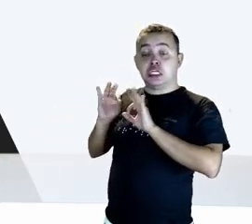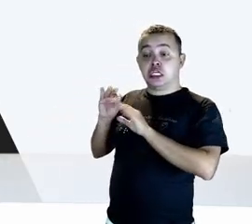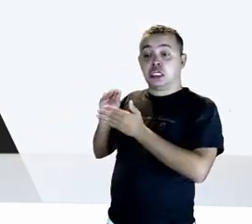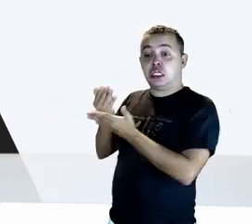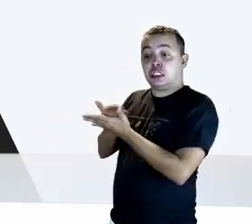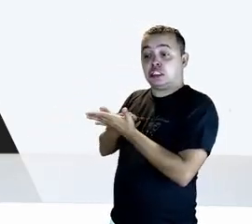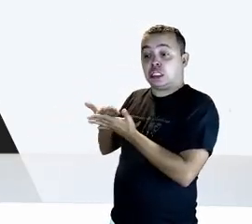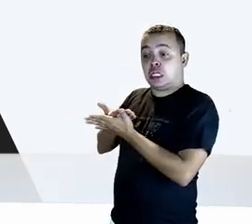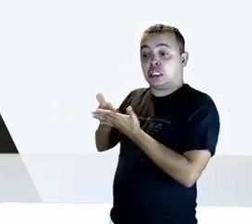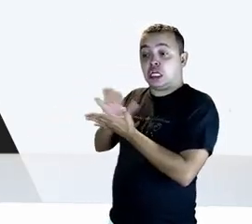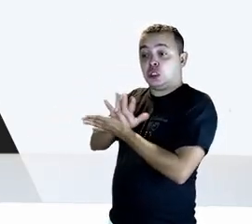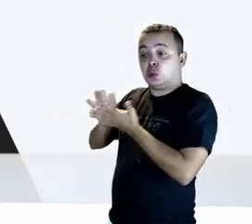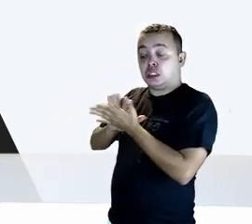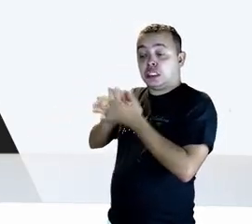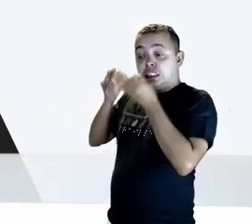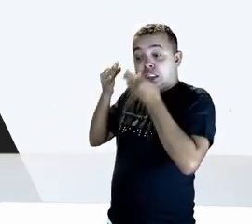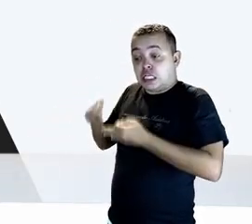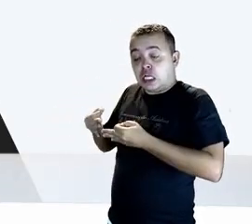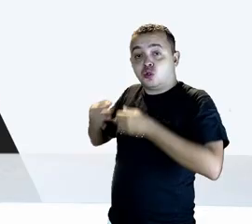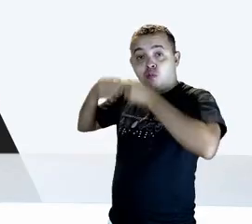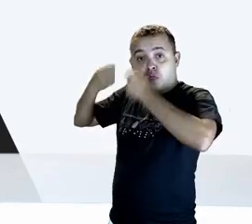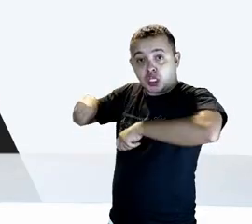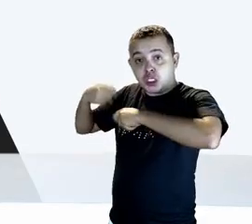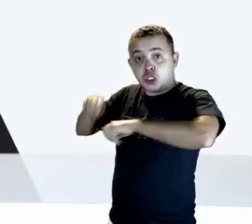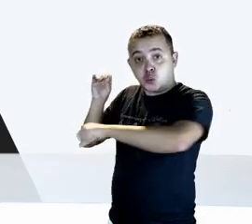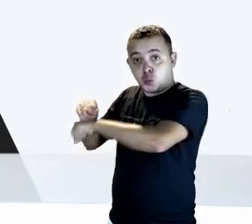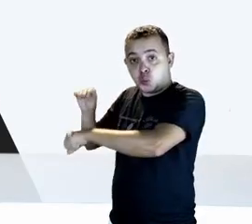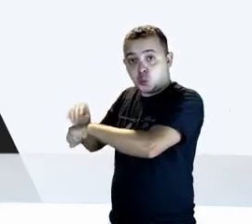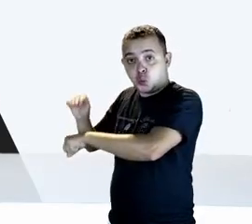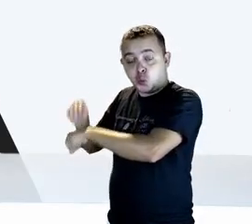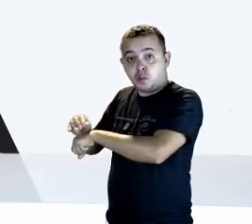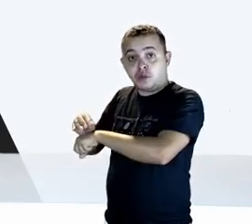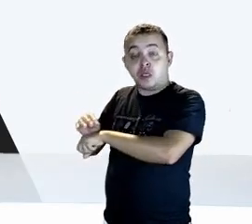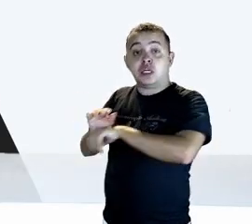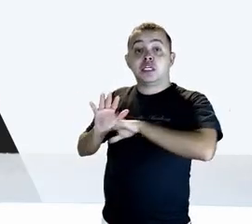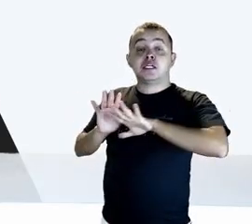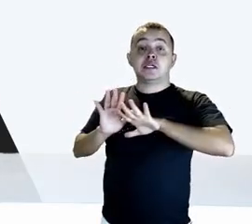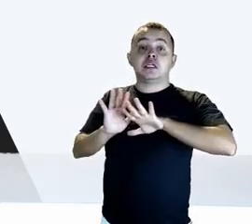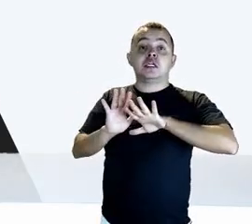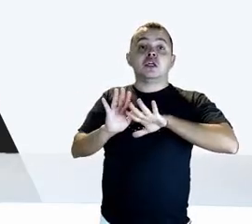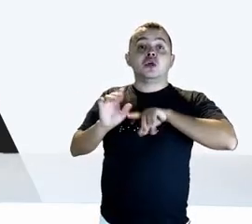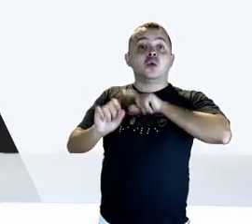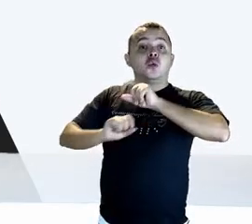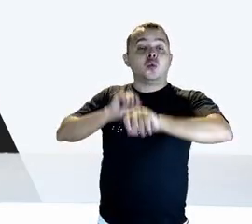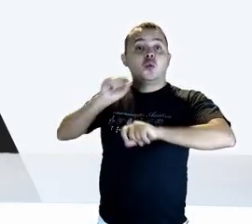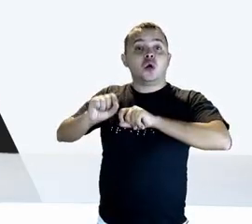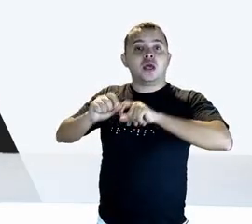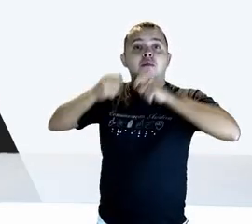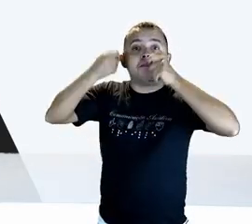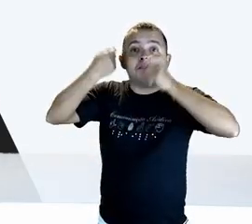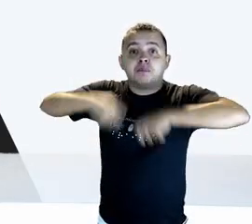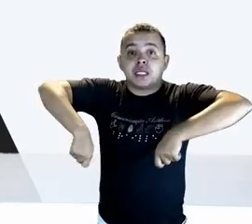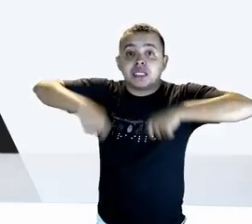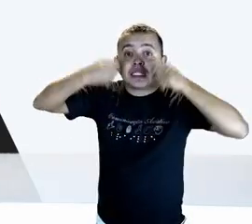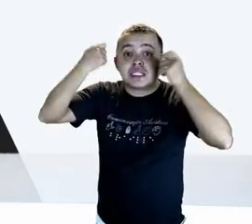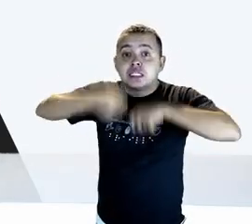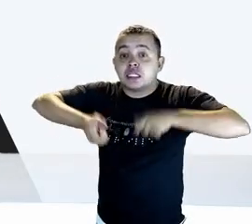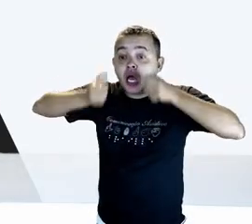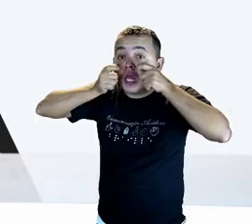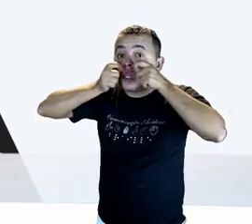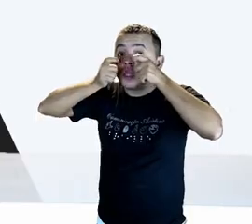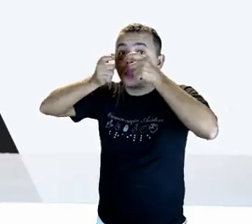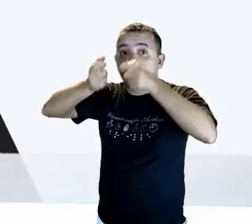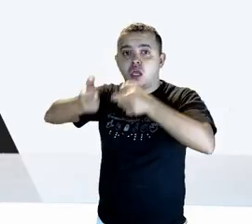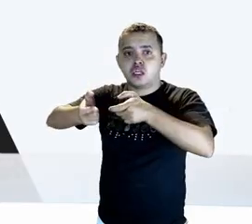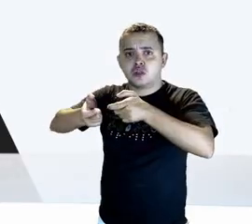tratados convenientemente. É um processo sistemático de